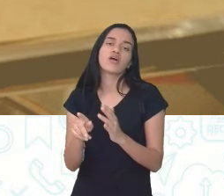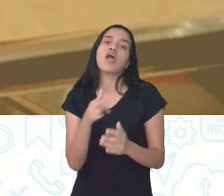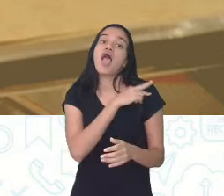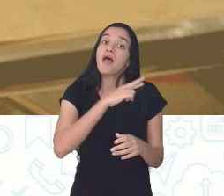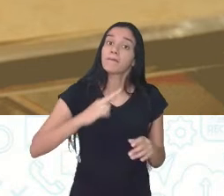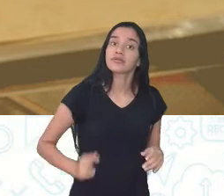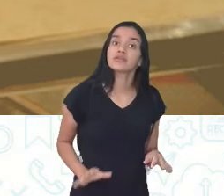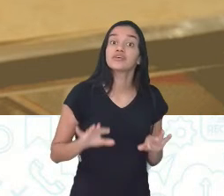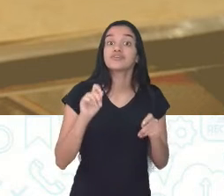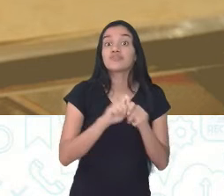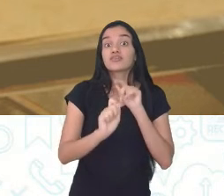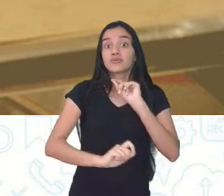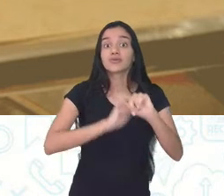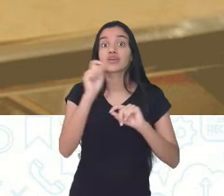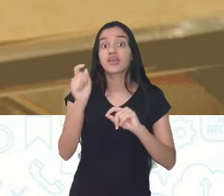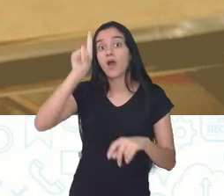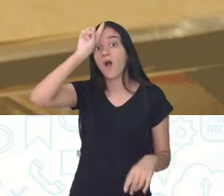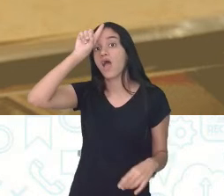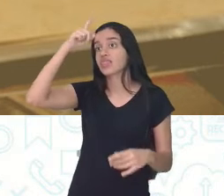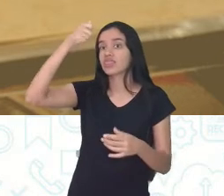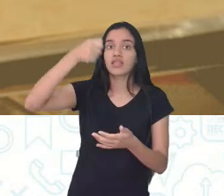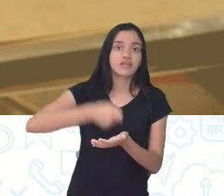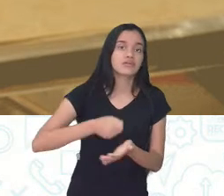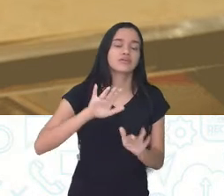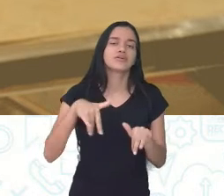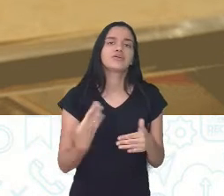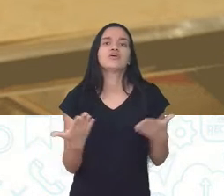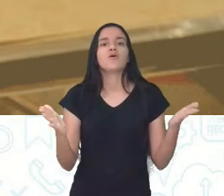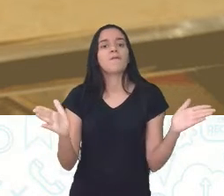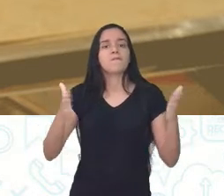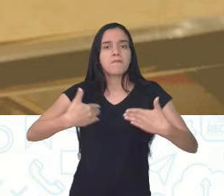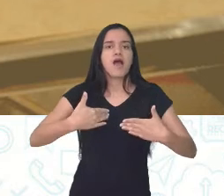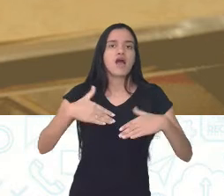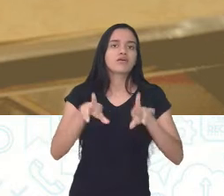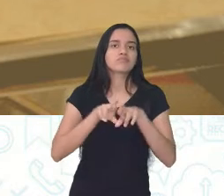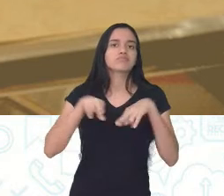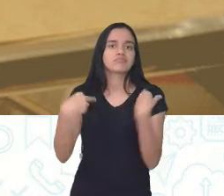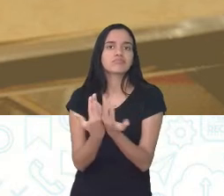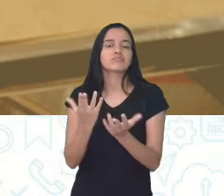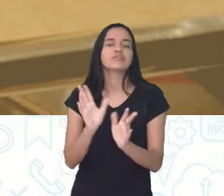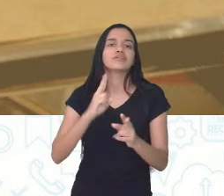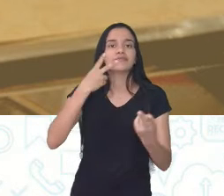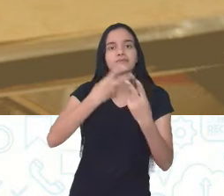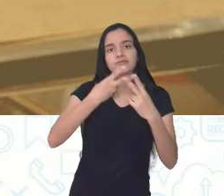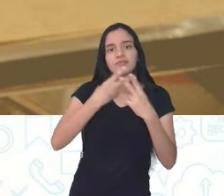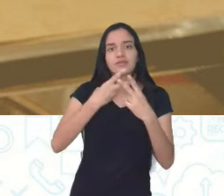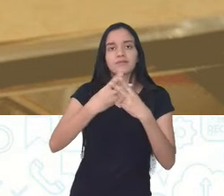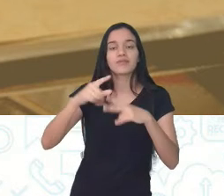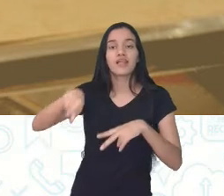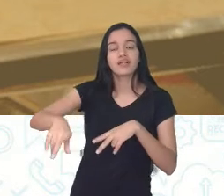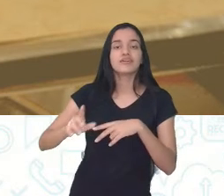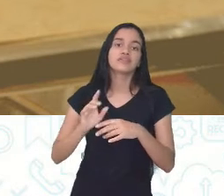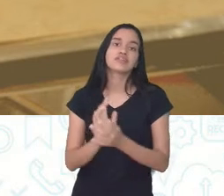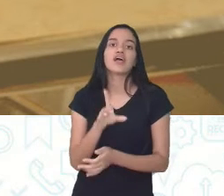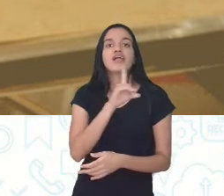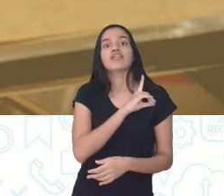ele faz o quê? Ordena o fechamento da assembleia, né, e a prisão desses deputados. Veja que autoritário.